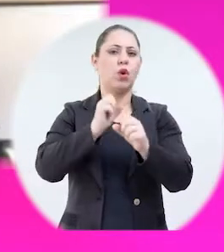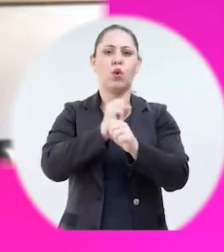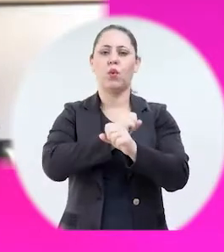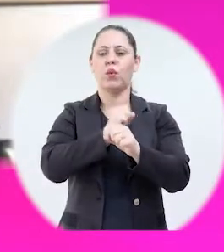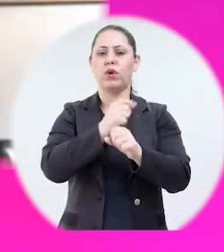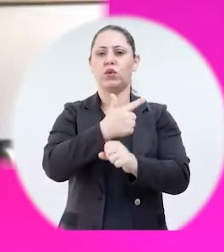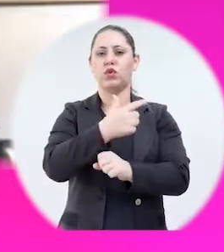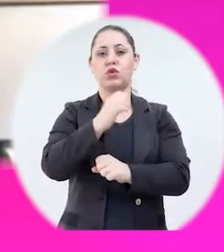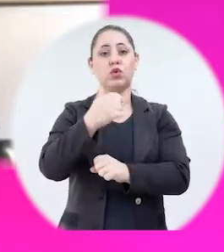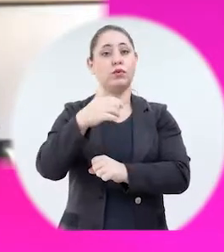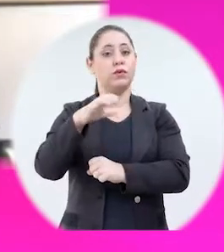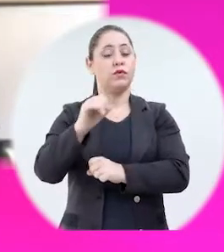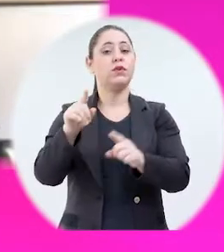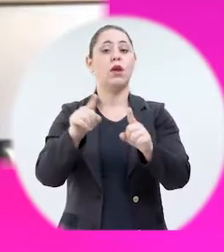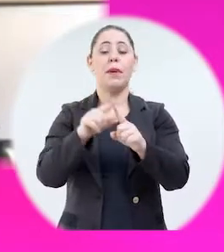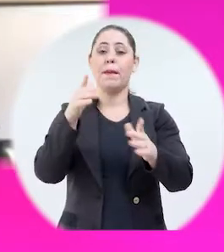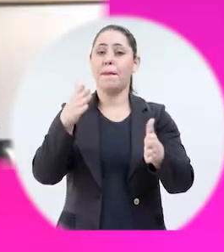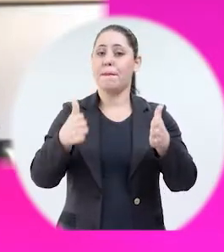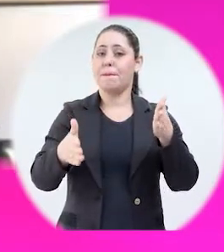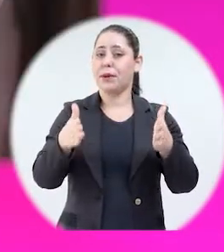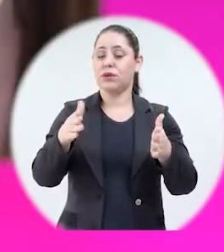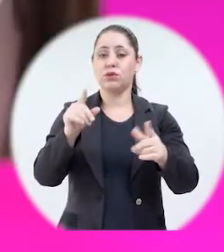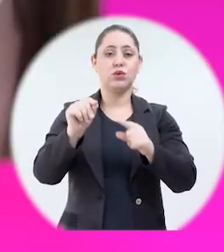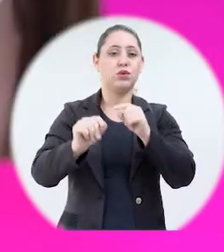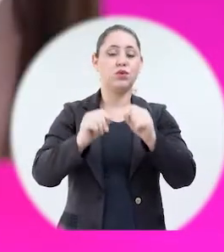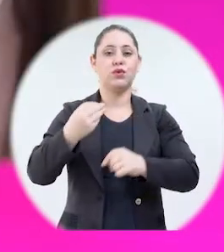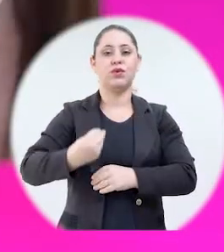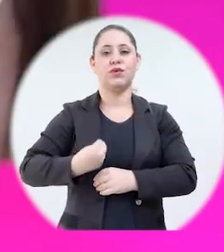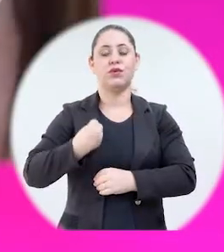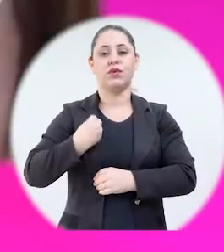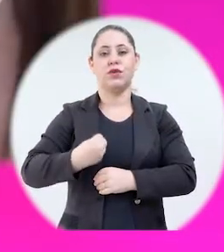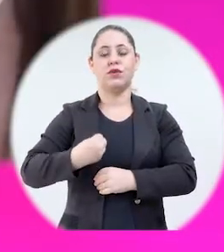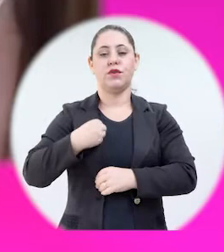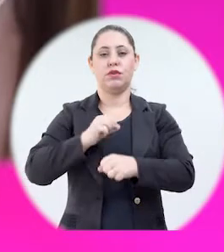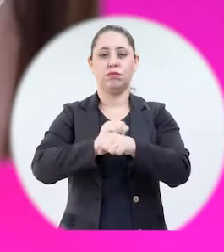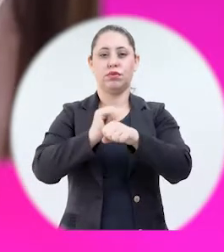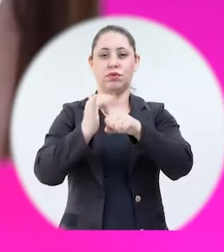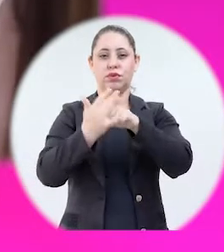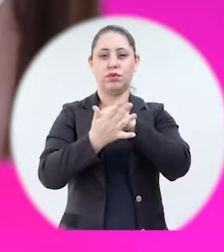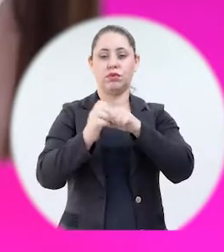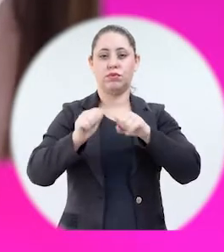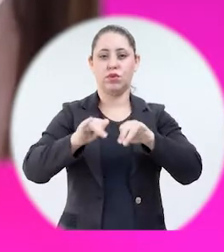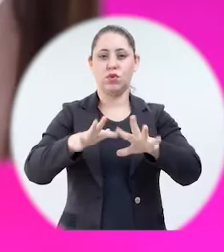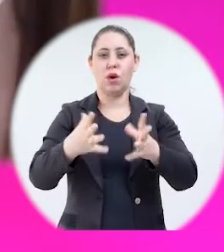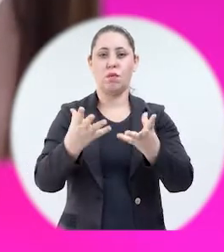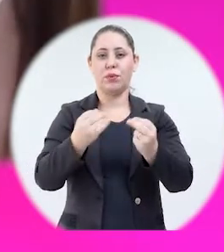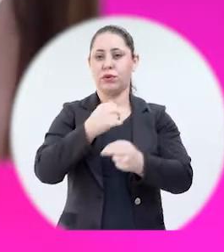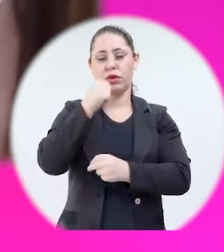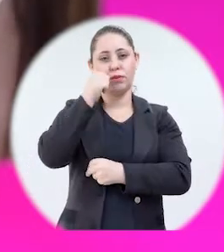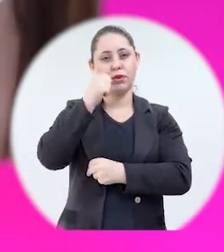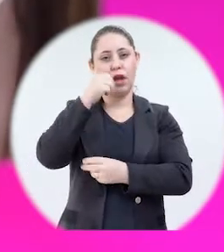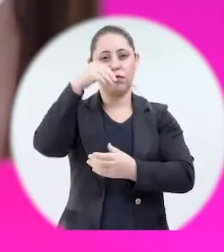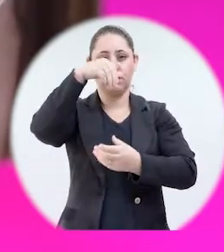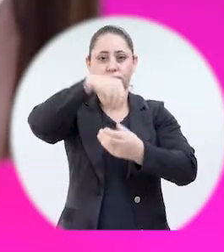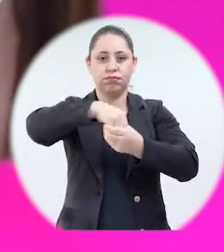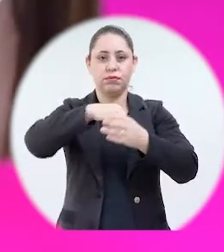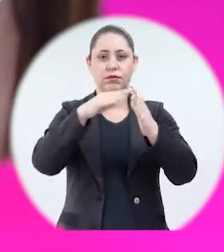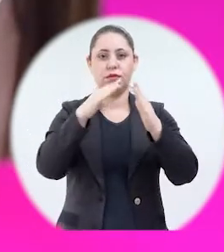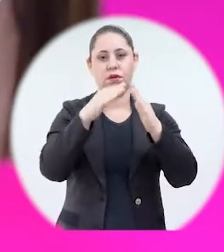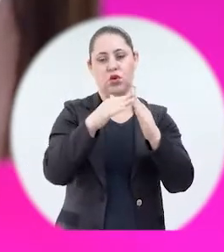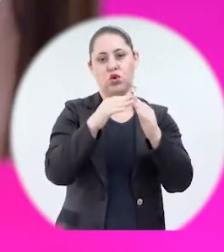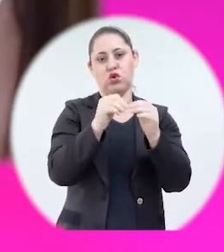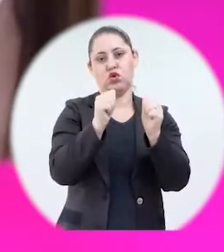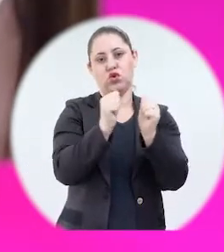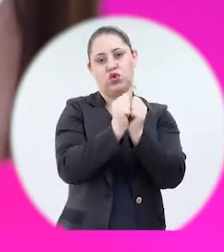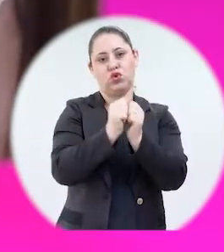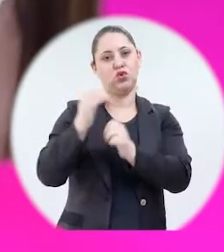ao ano de 2020, também ao período que nós vivemos em pandemia, onde muitas mulheres acabaram ficando em